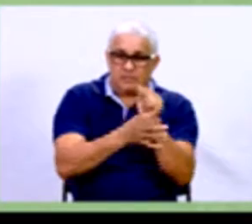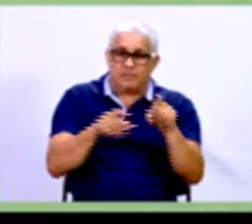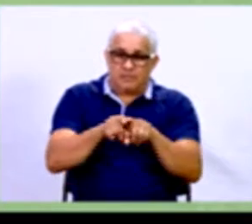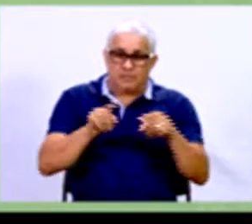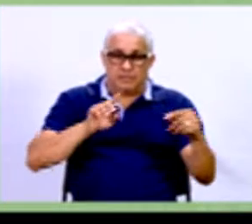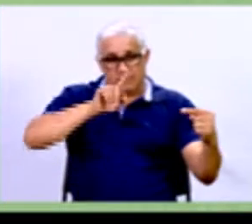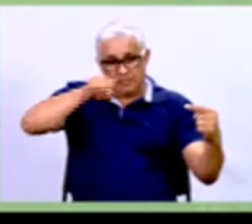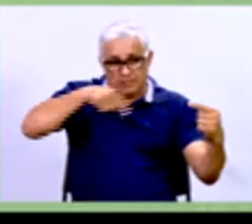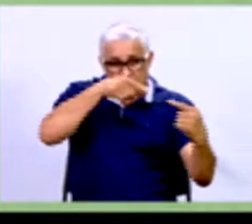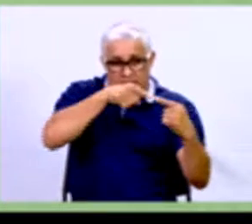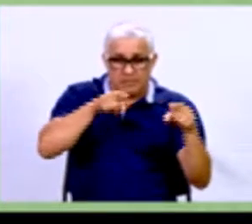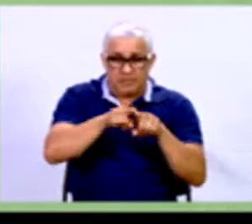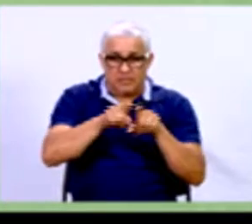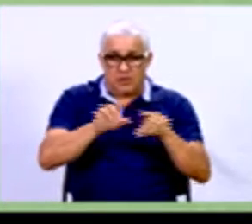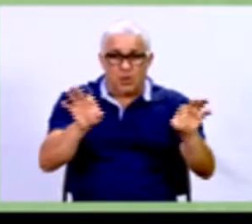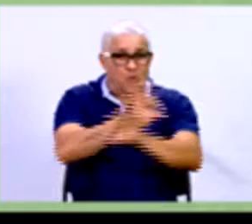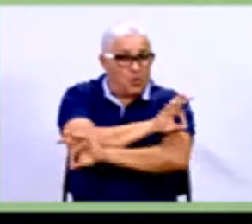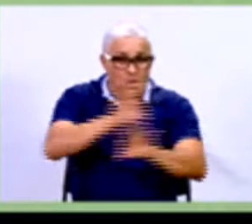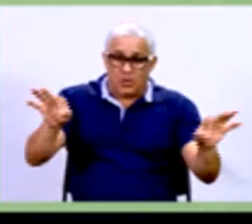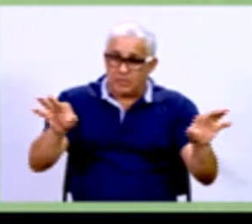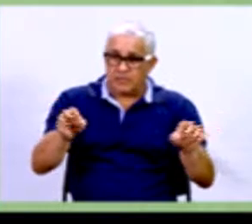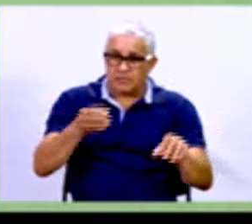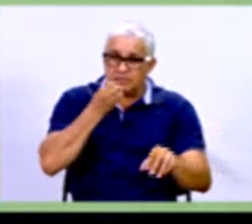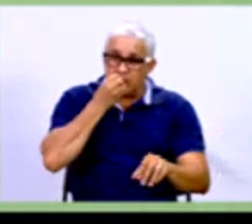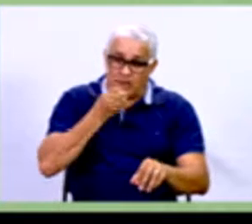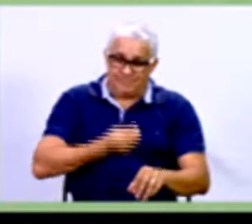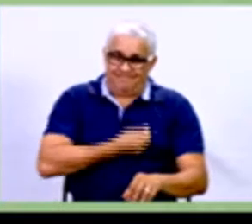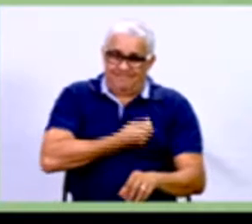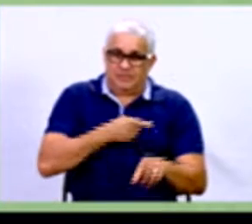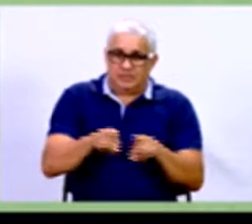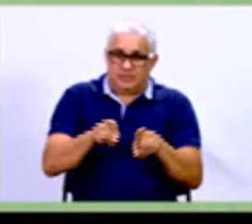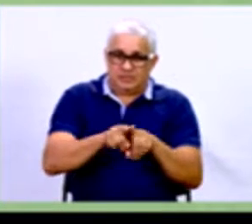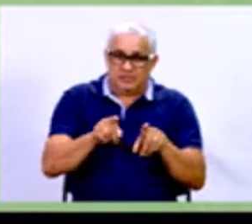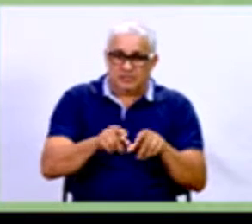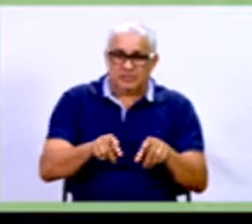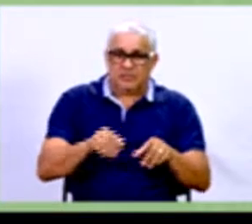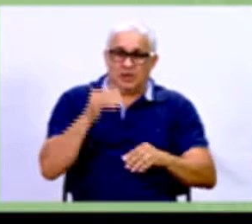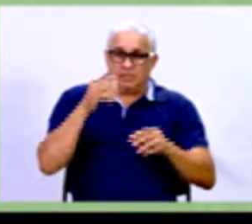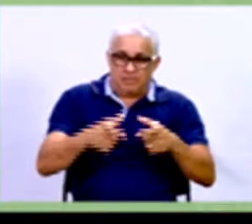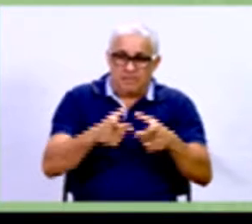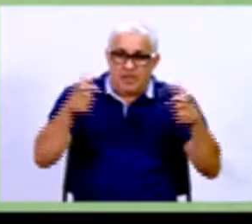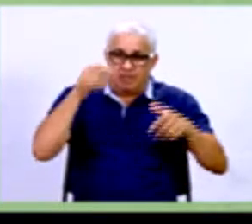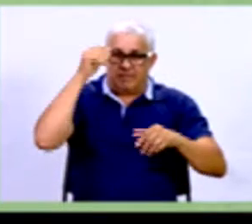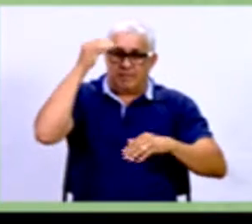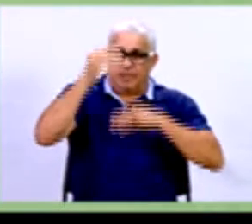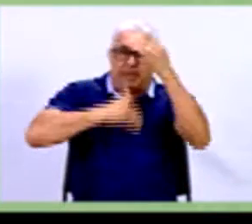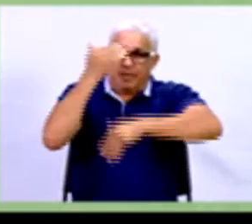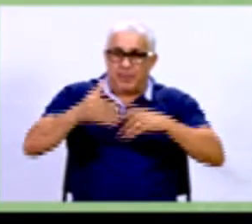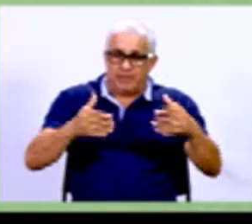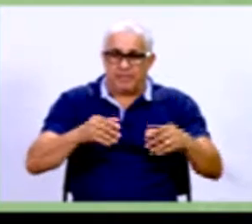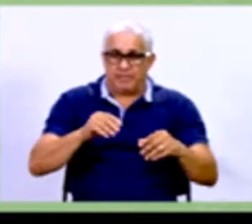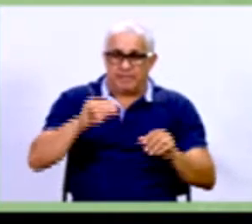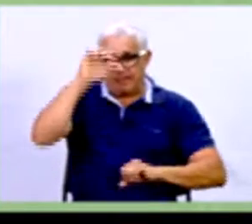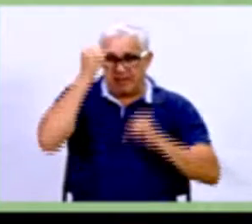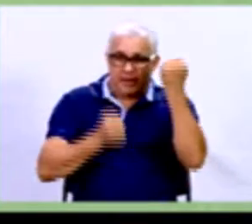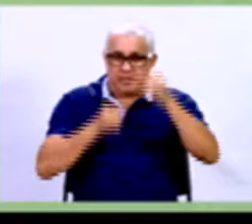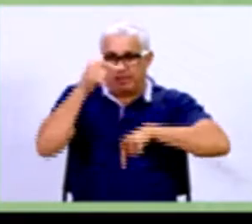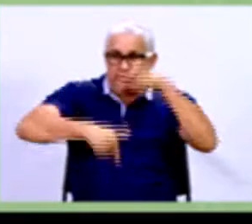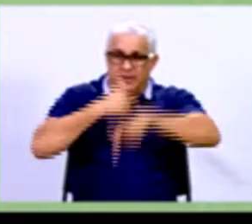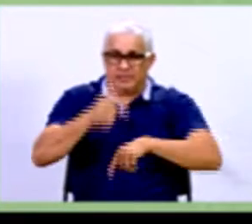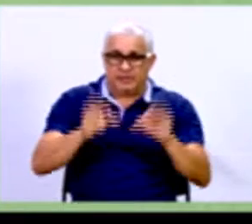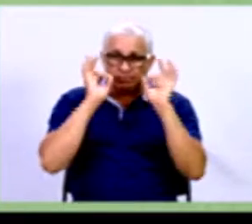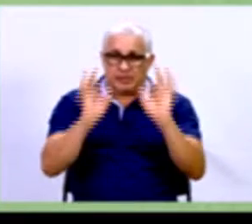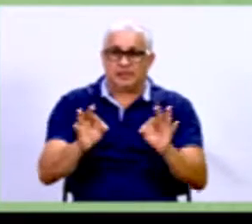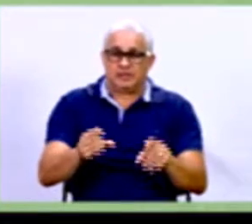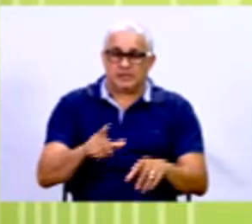a otimização do bem-estar e, consequentemente, ao aumento da produtividade. Certo, pessoal? Vocês